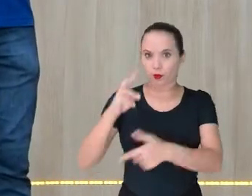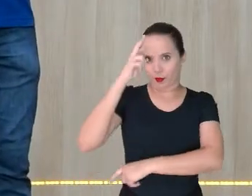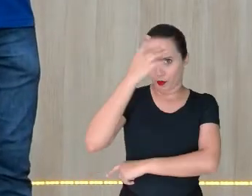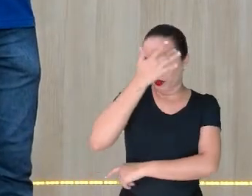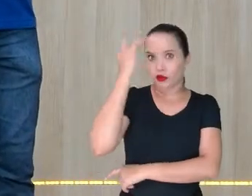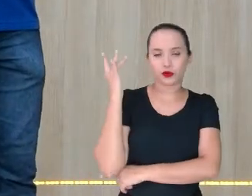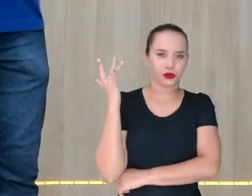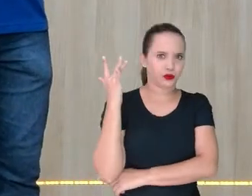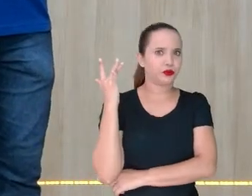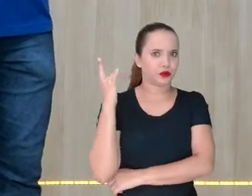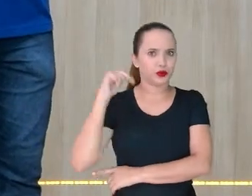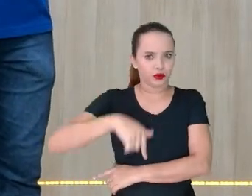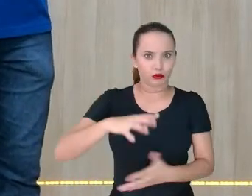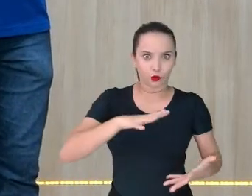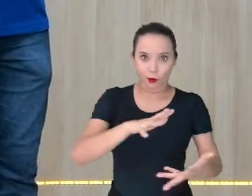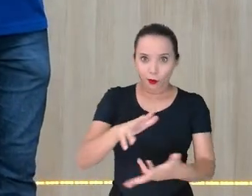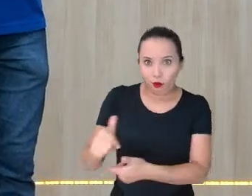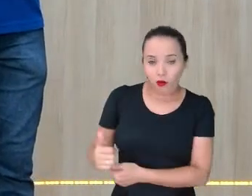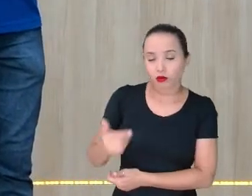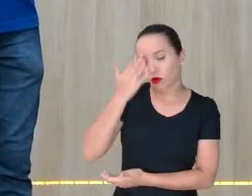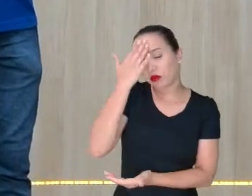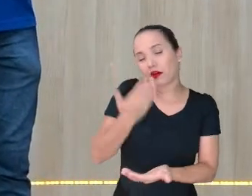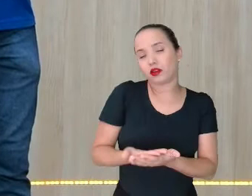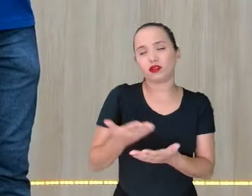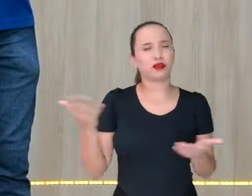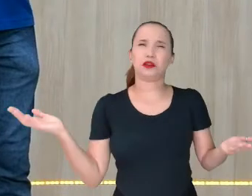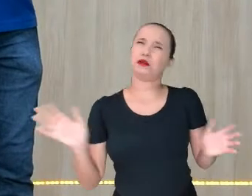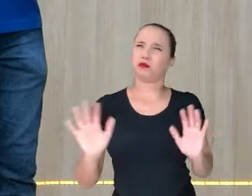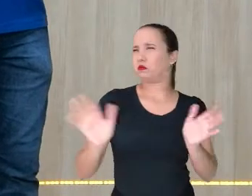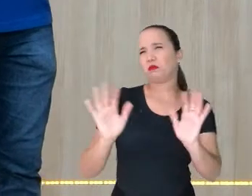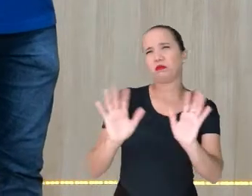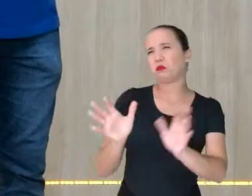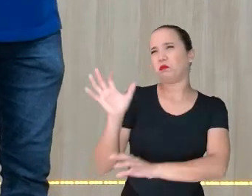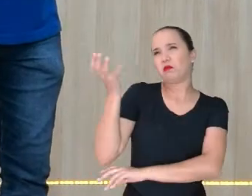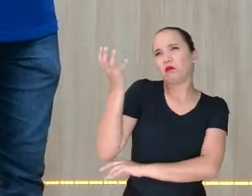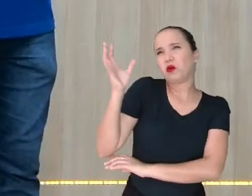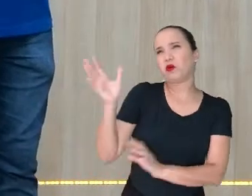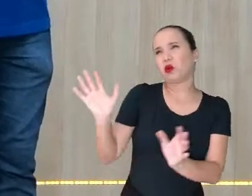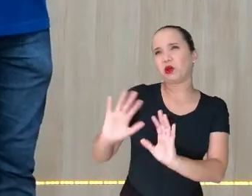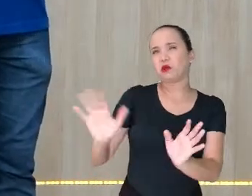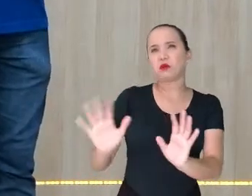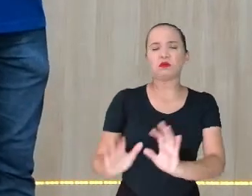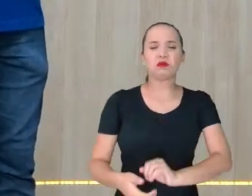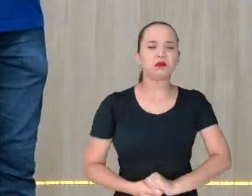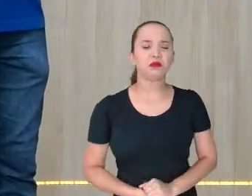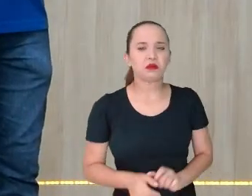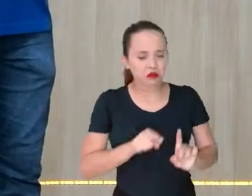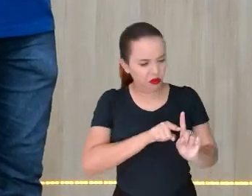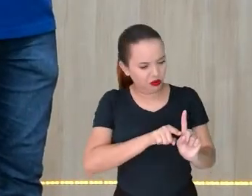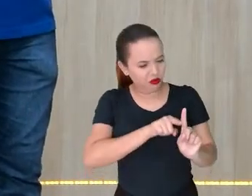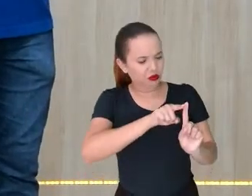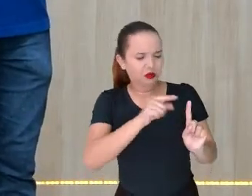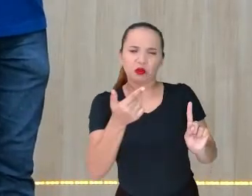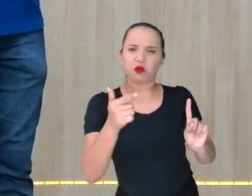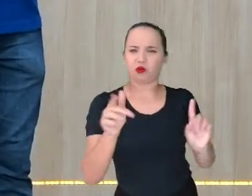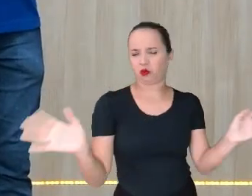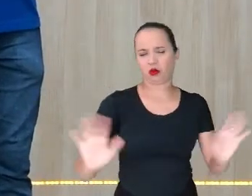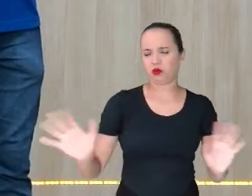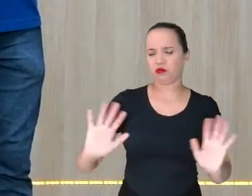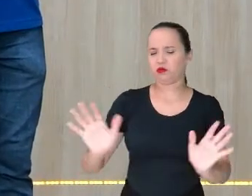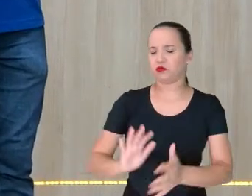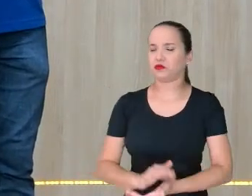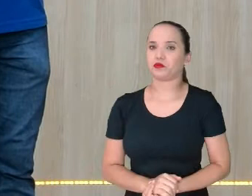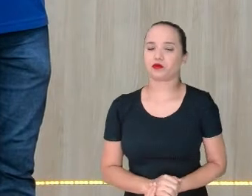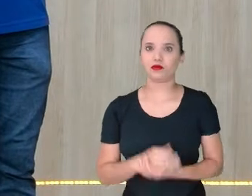que não é tanto assim, que o clima não está mudando, né? A gente sabe